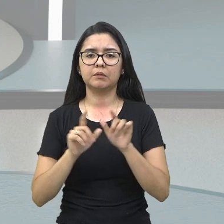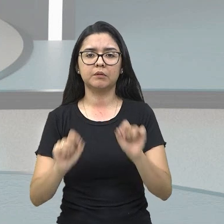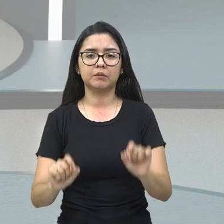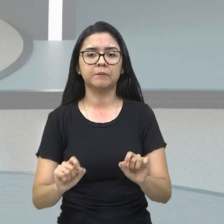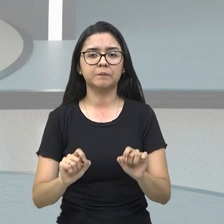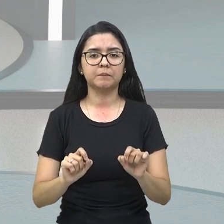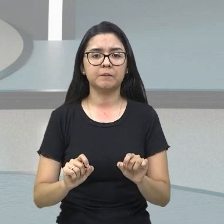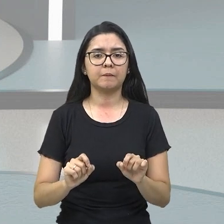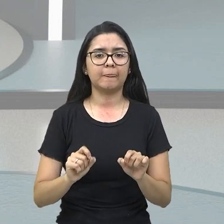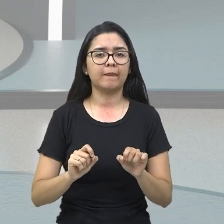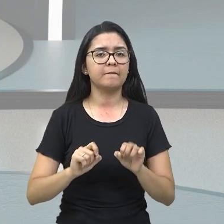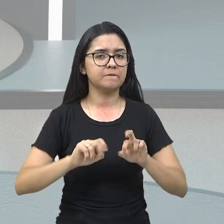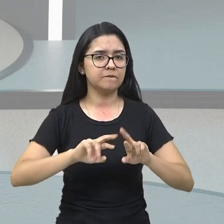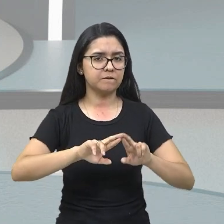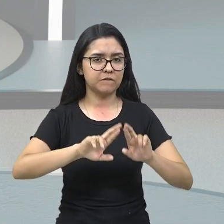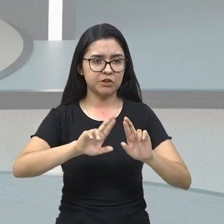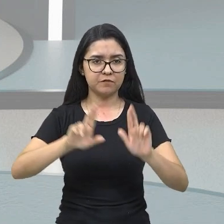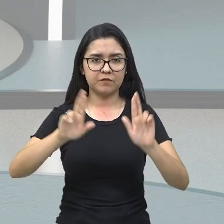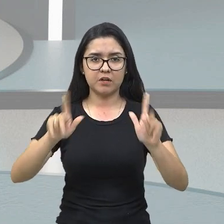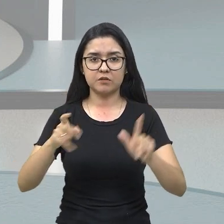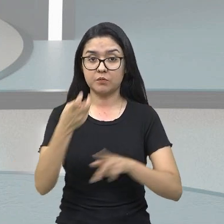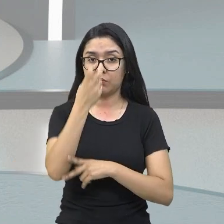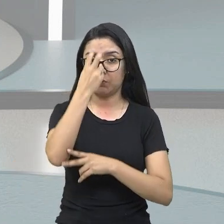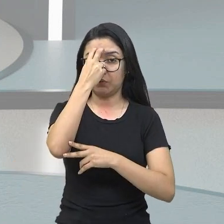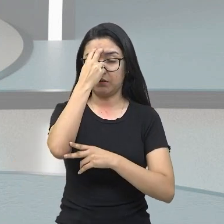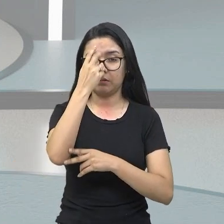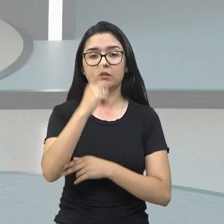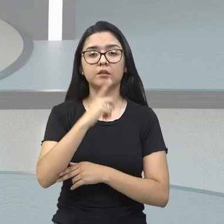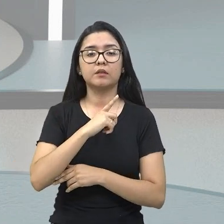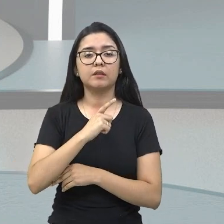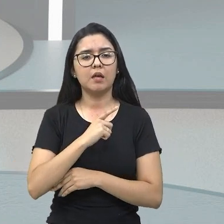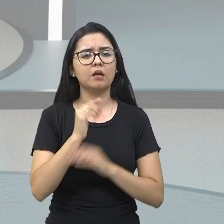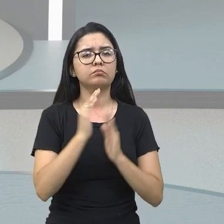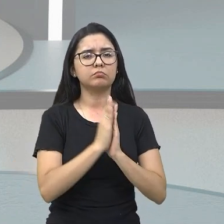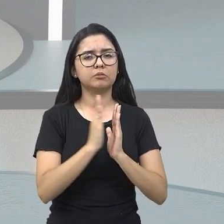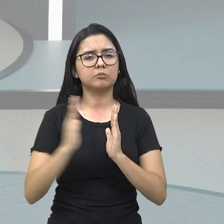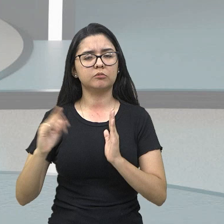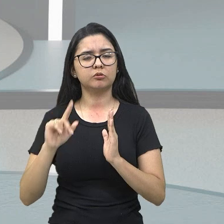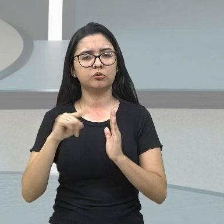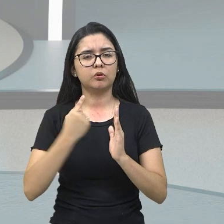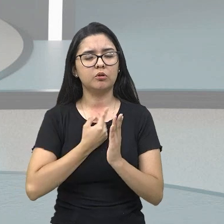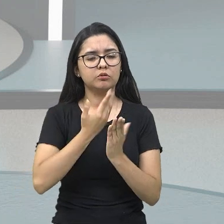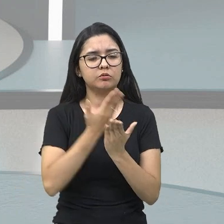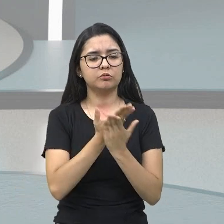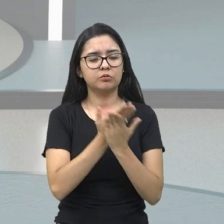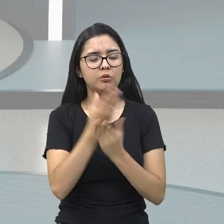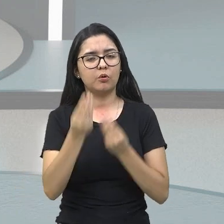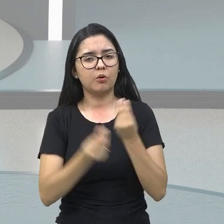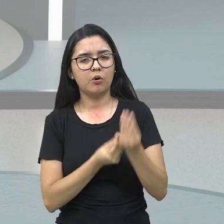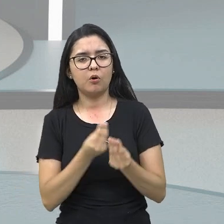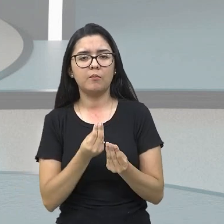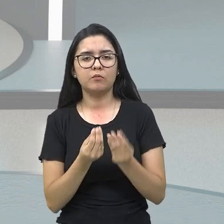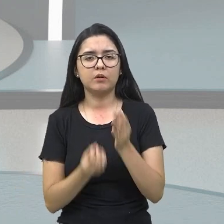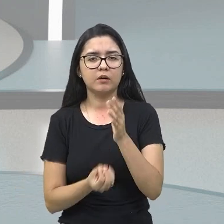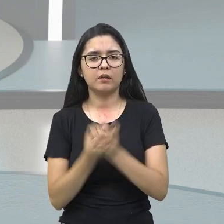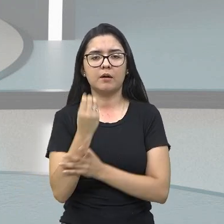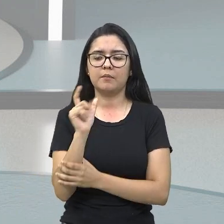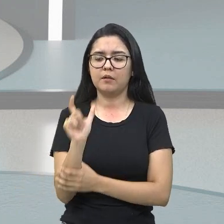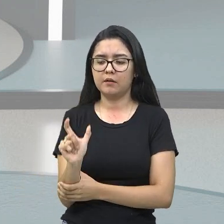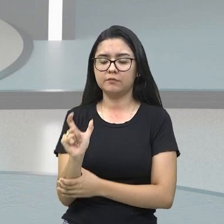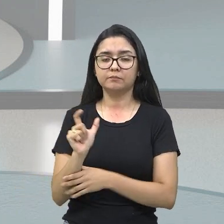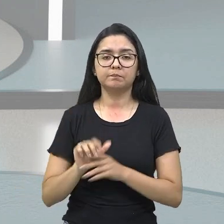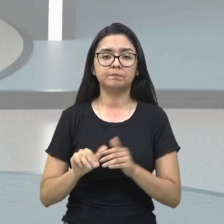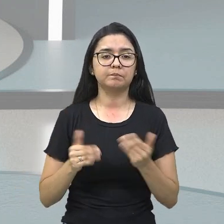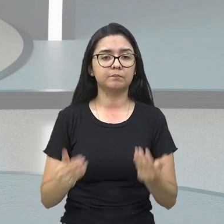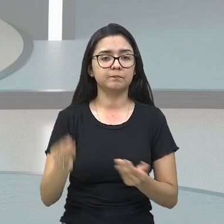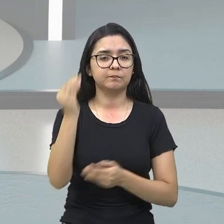pelas diferenças culturais. E a gente tem esses processos que nós estudamos para entender um pouco de como as palavras são criadas. E dê